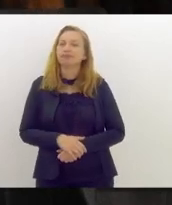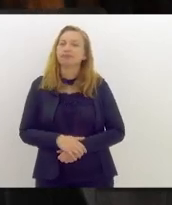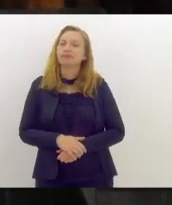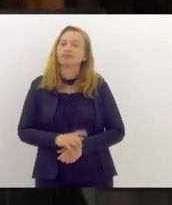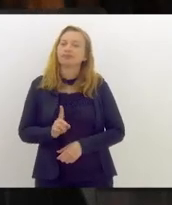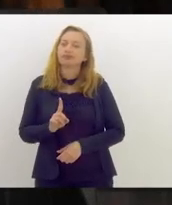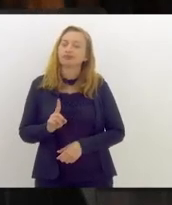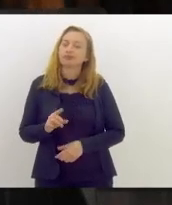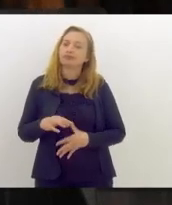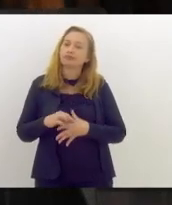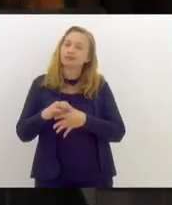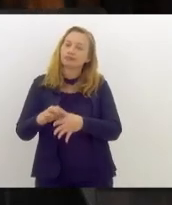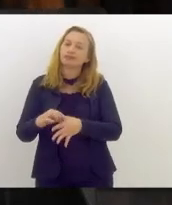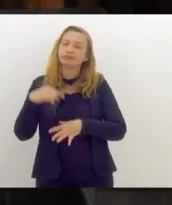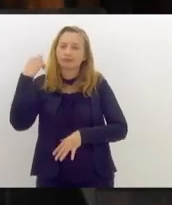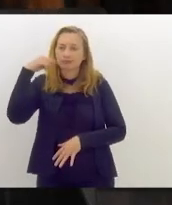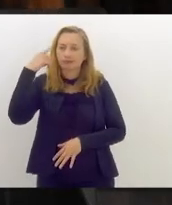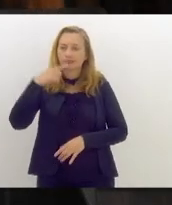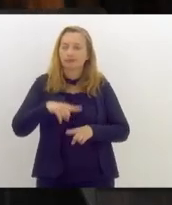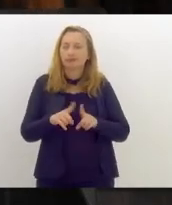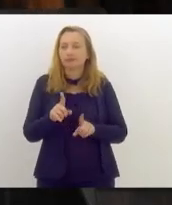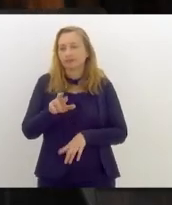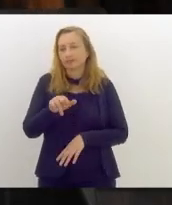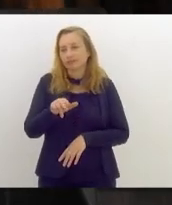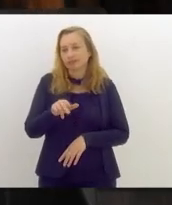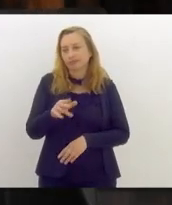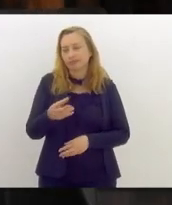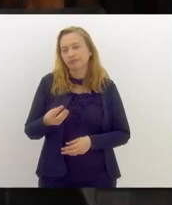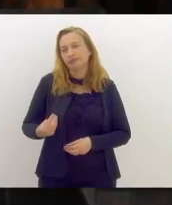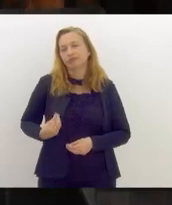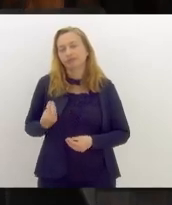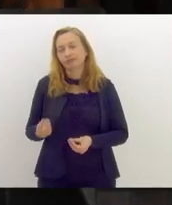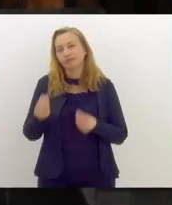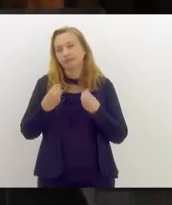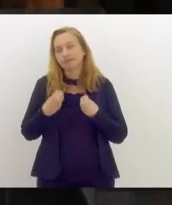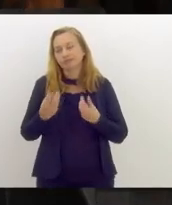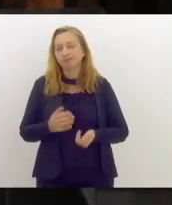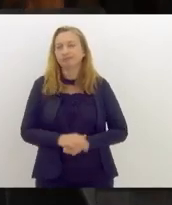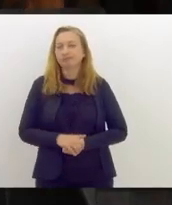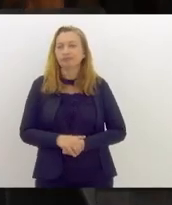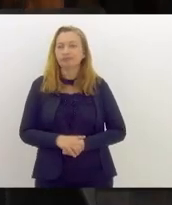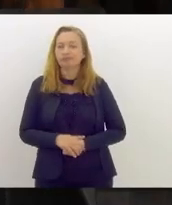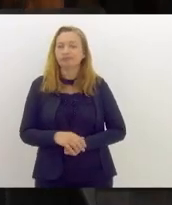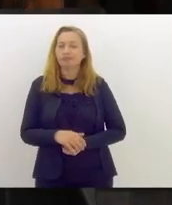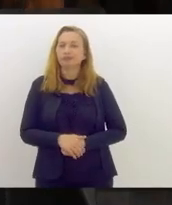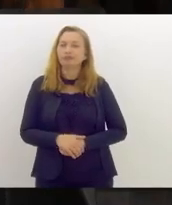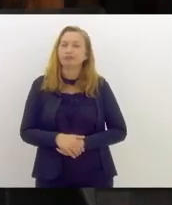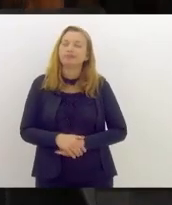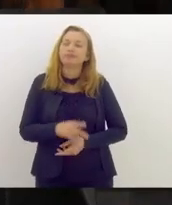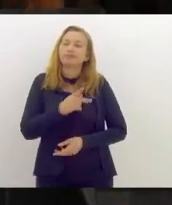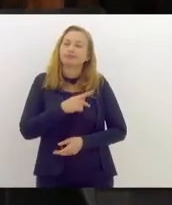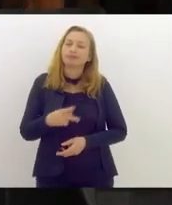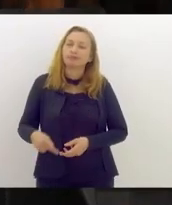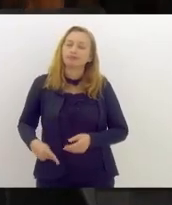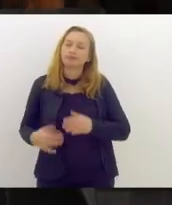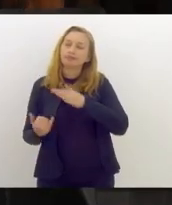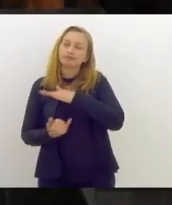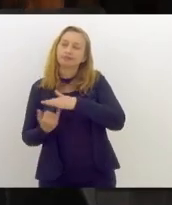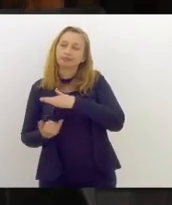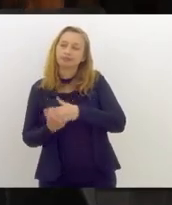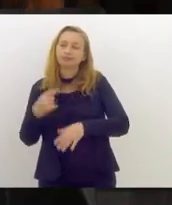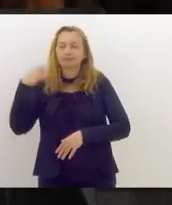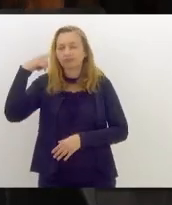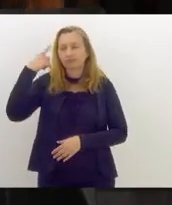só como uma liderança da advocacia mas o irmão que a vida me deu Santos Presidente do Instituto dos Advogados brasileiros